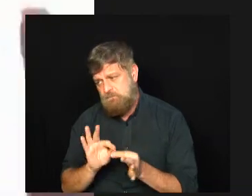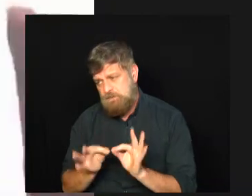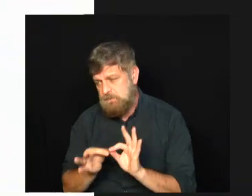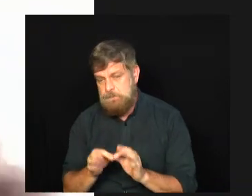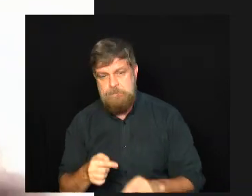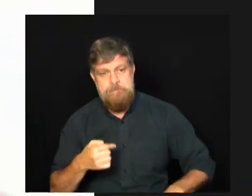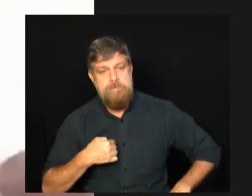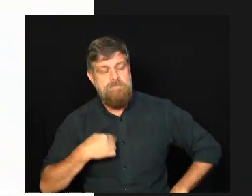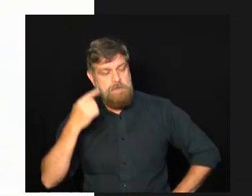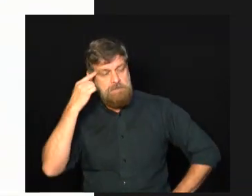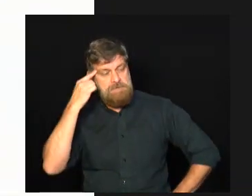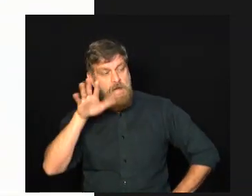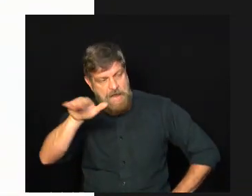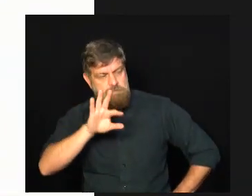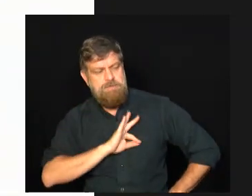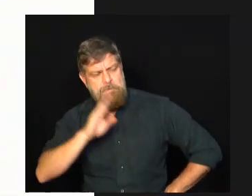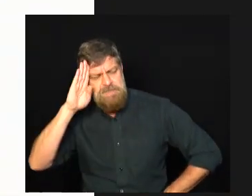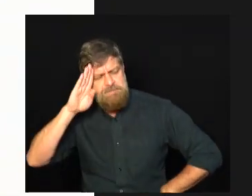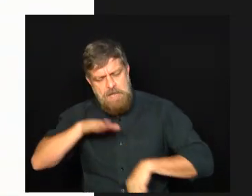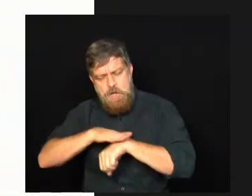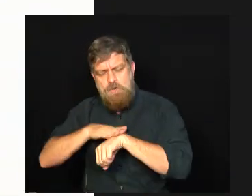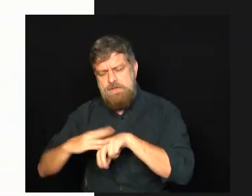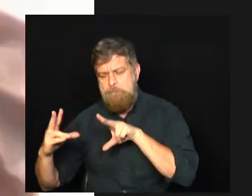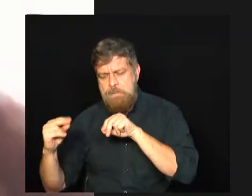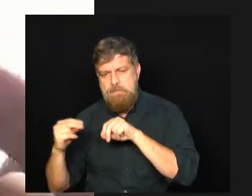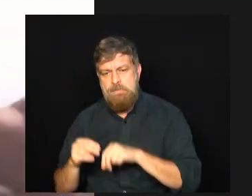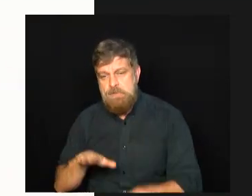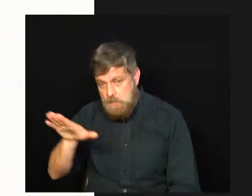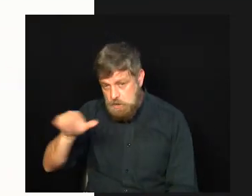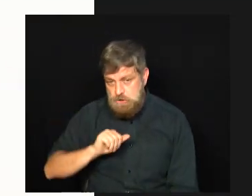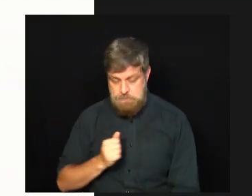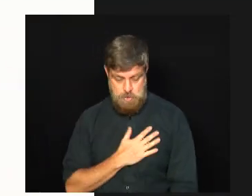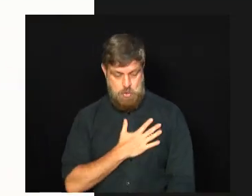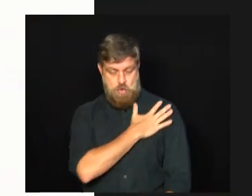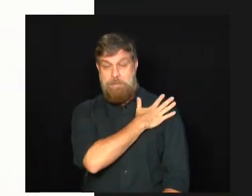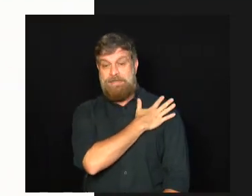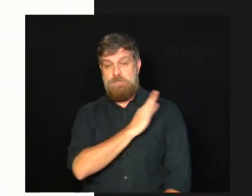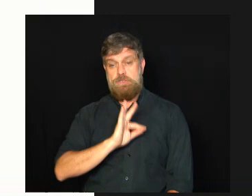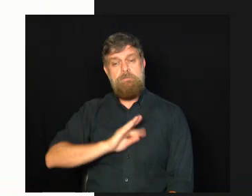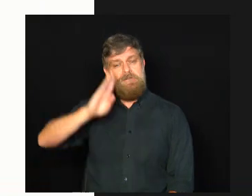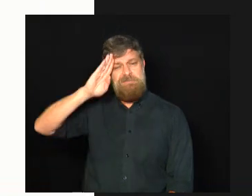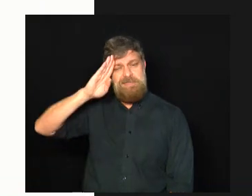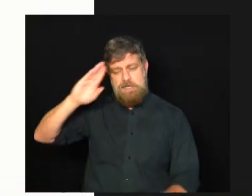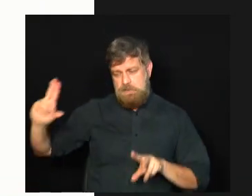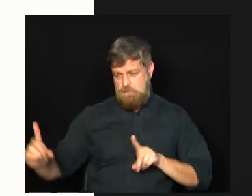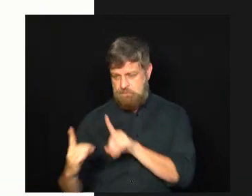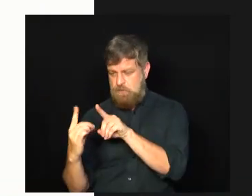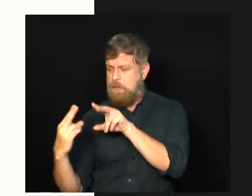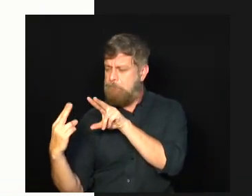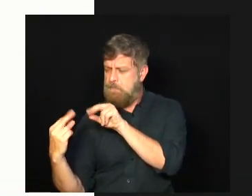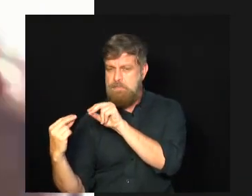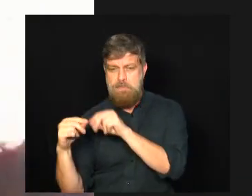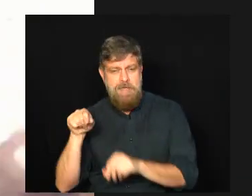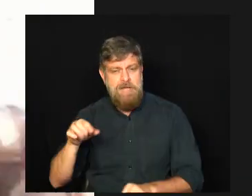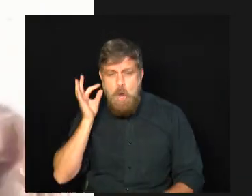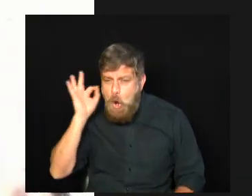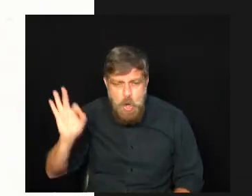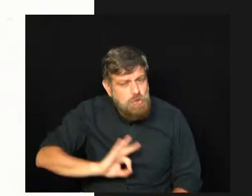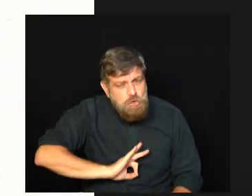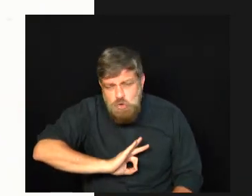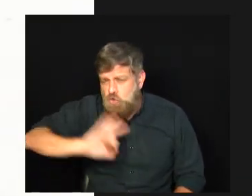falei, não, eu falo com a Polícia Militar para me ajudar. Falei com o comandante da Polícia Militar na época, ele era